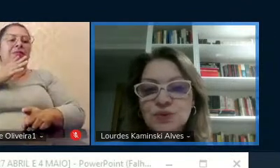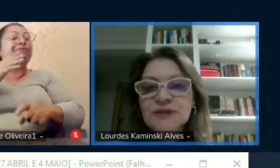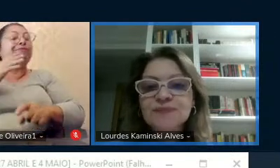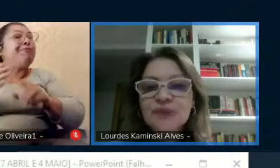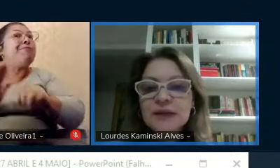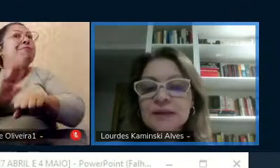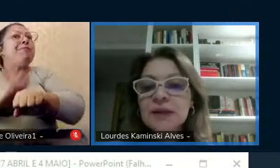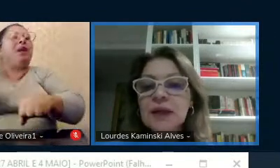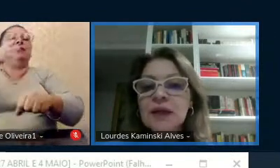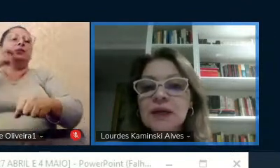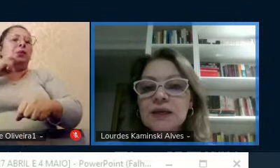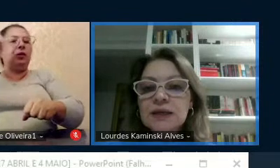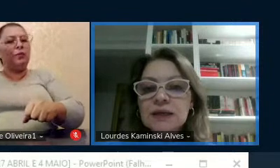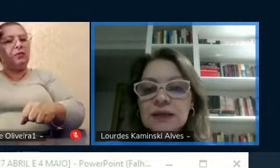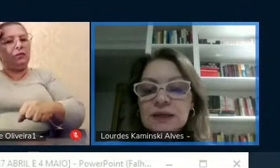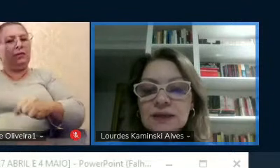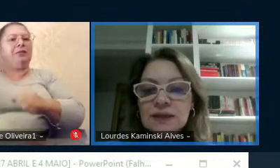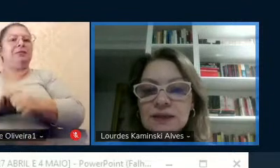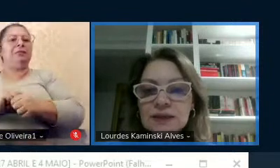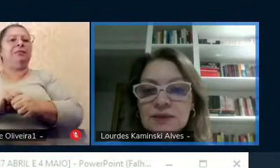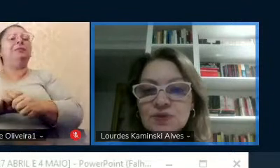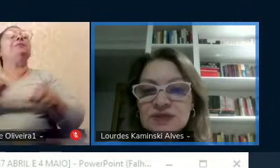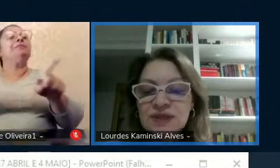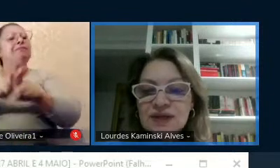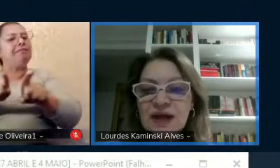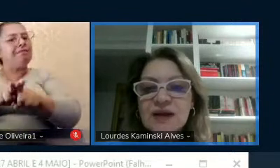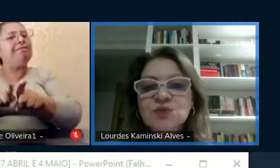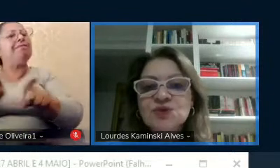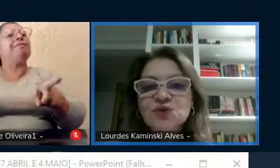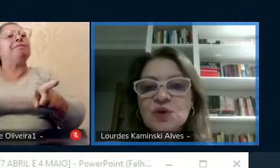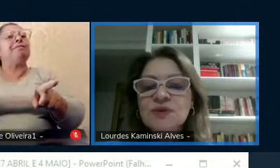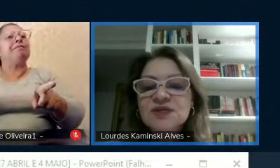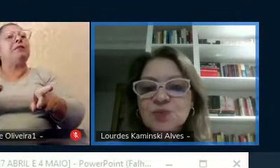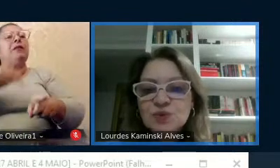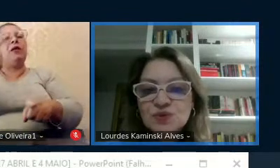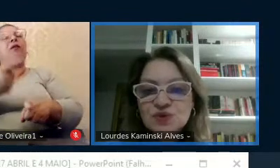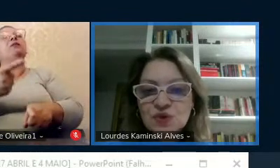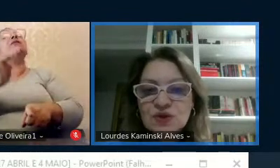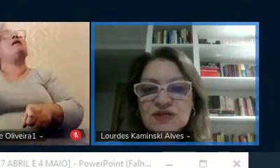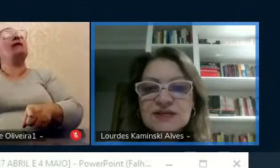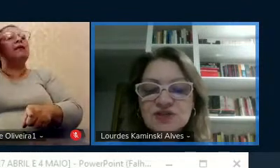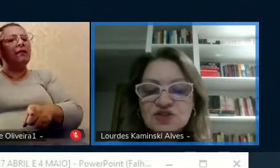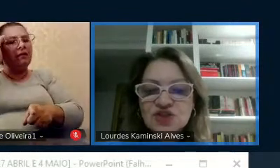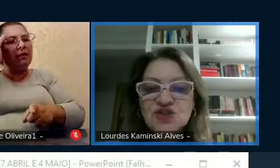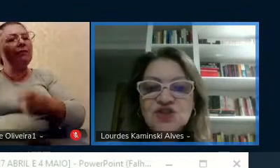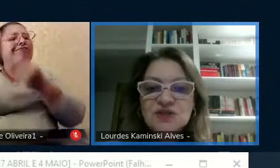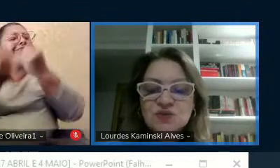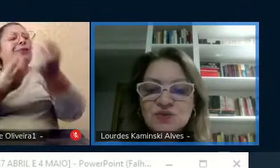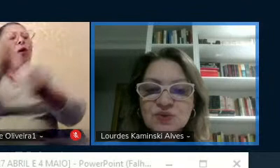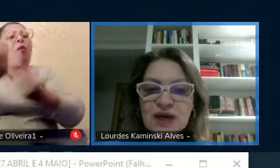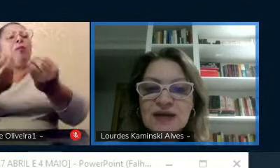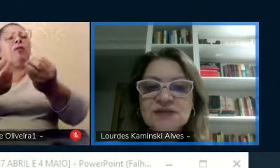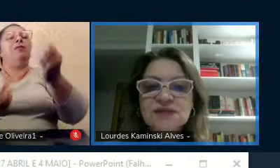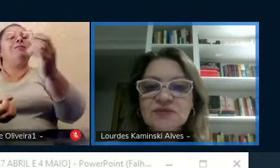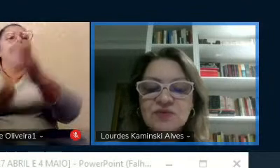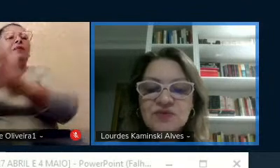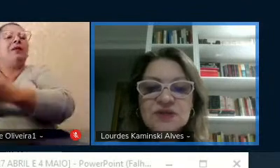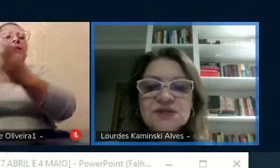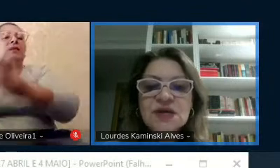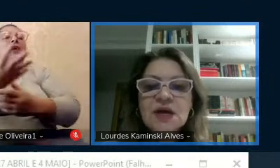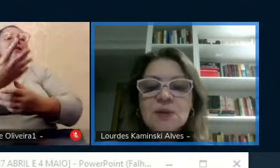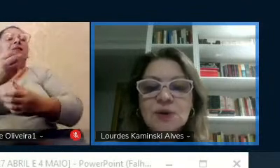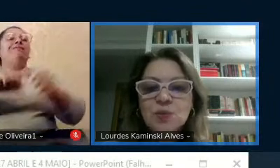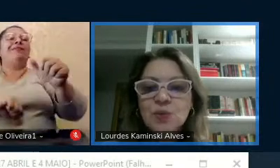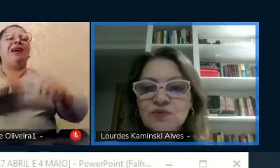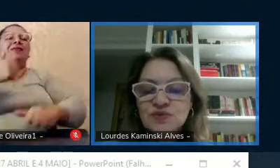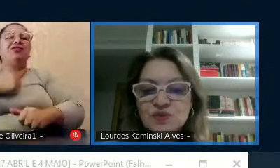essa cultura, né? E nos inteirarmos sobre as produções artísticas, culturais